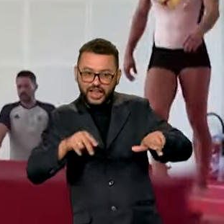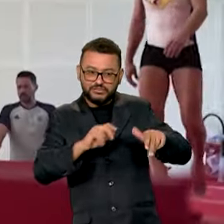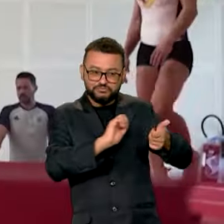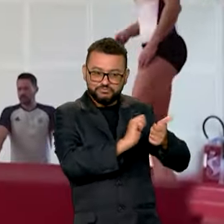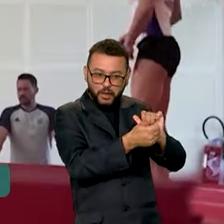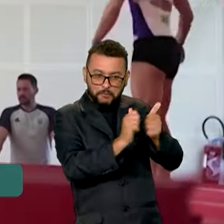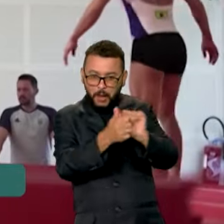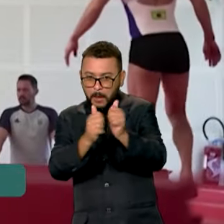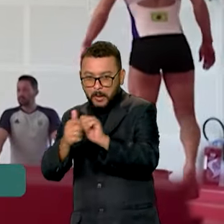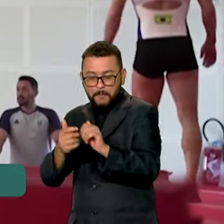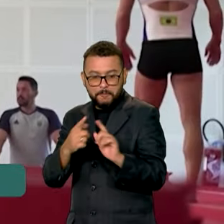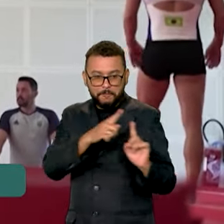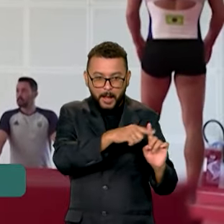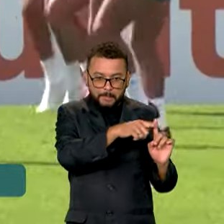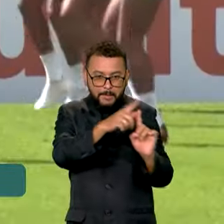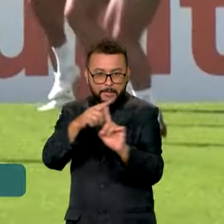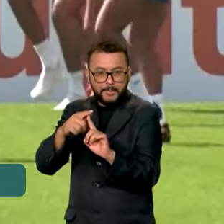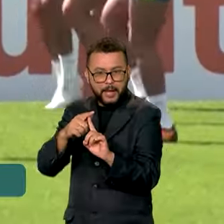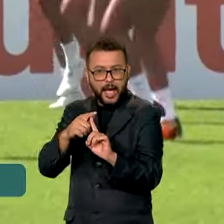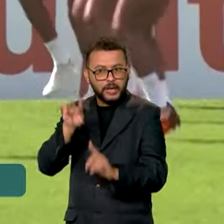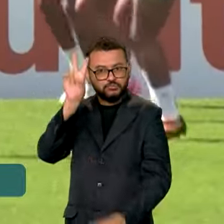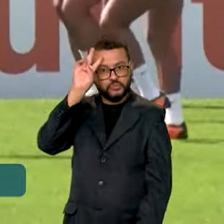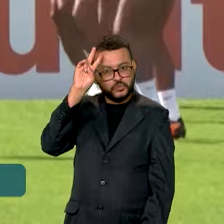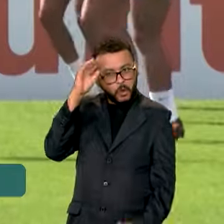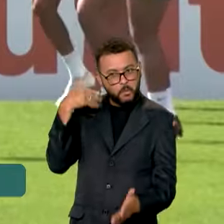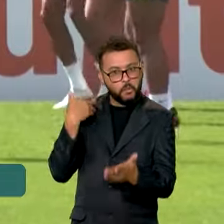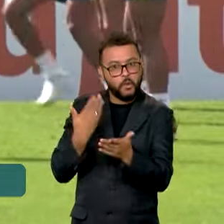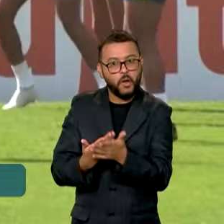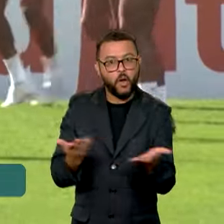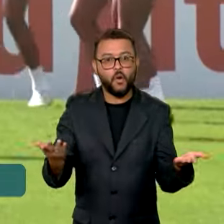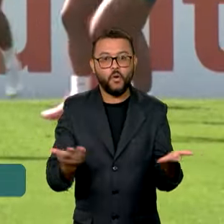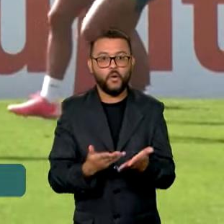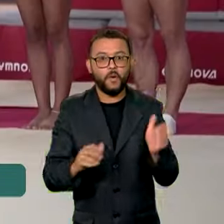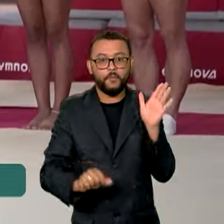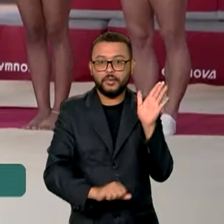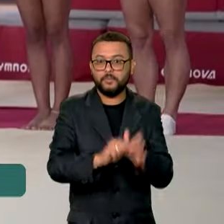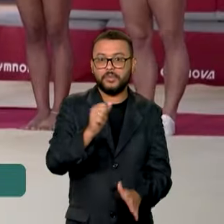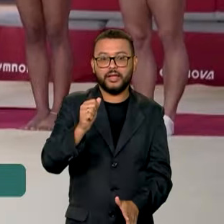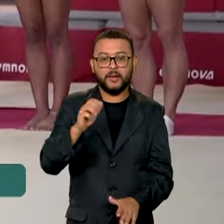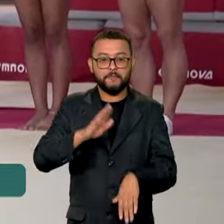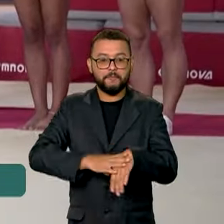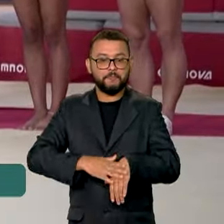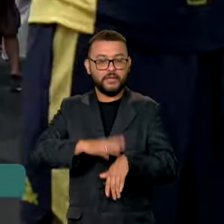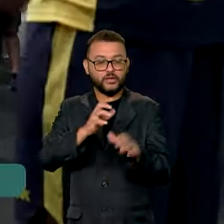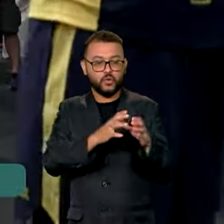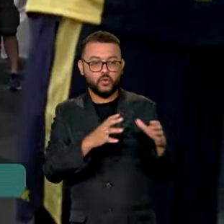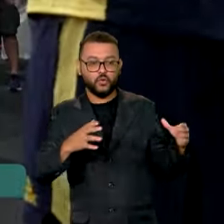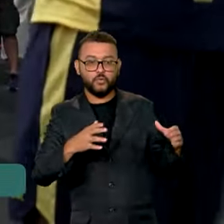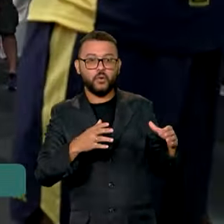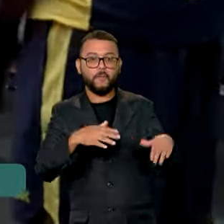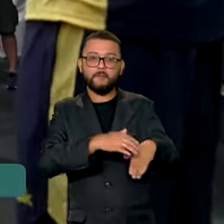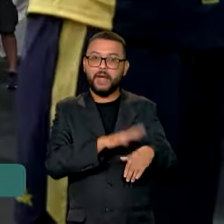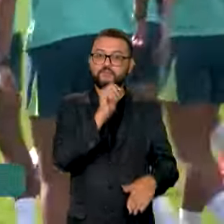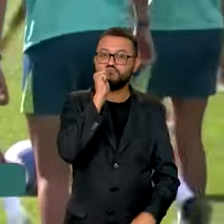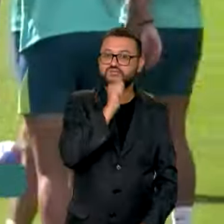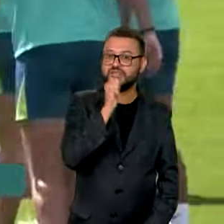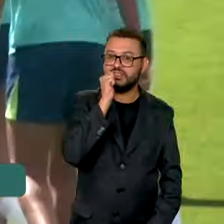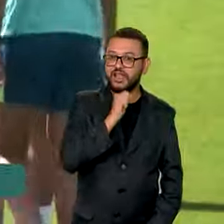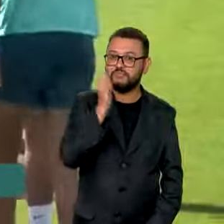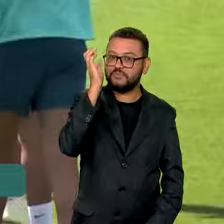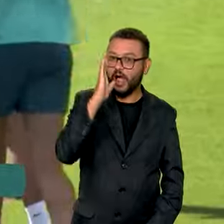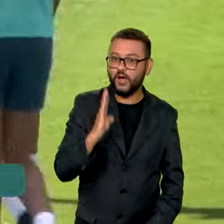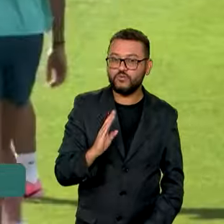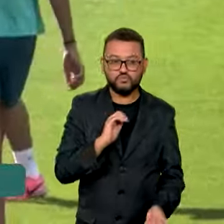modalidades e um fato histórico. Pela primeira vez, mais da metade da delegação brasileira será de mulheres.